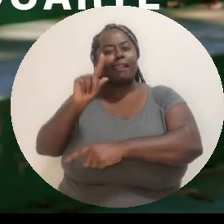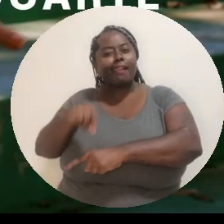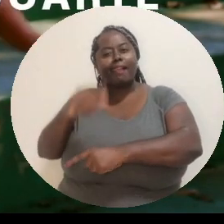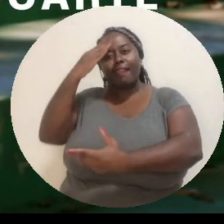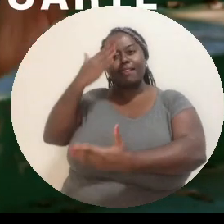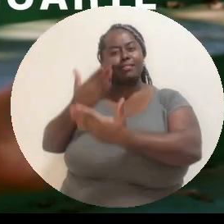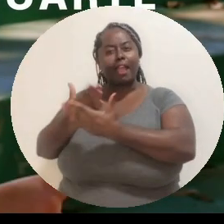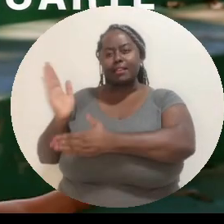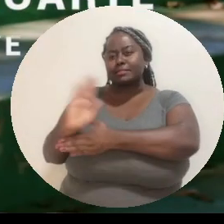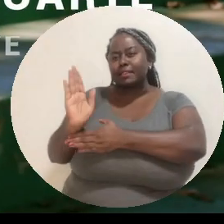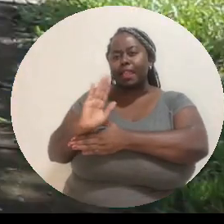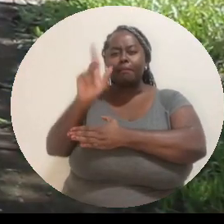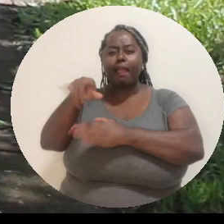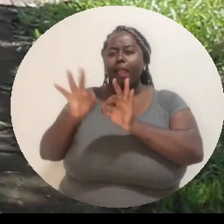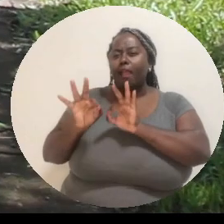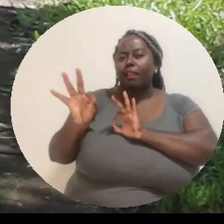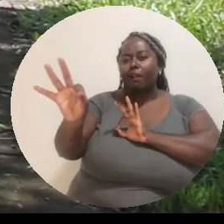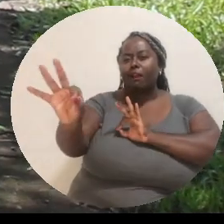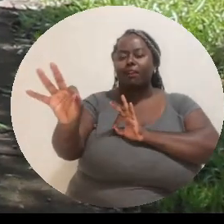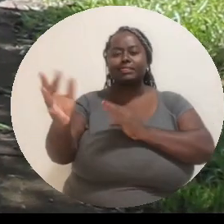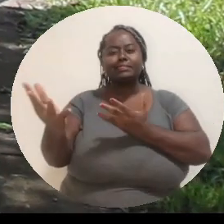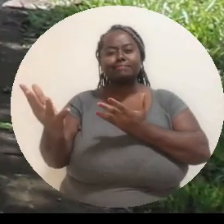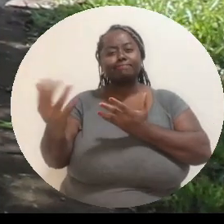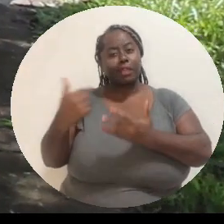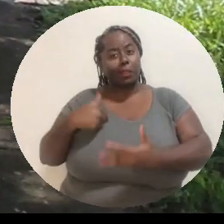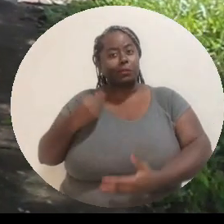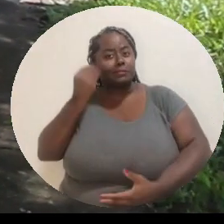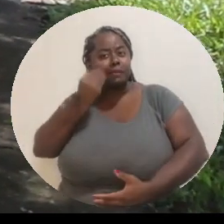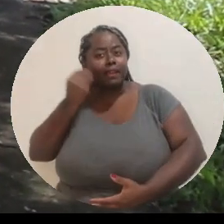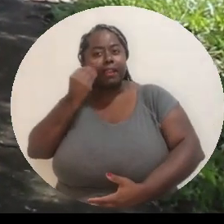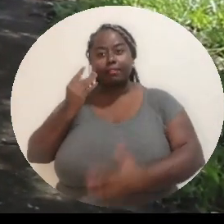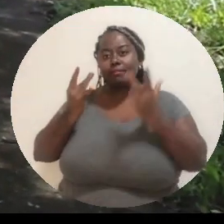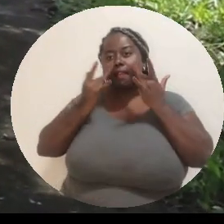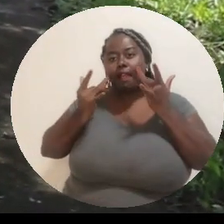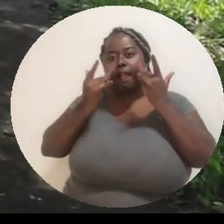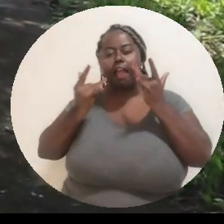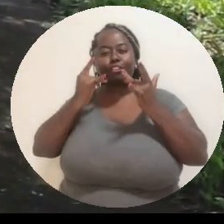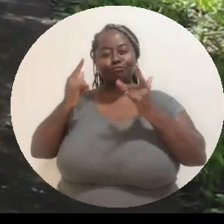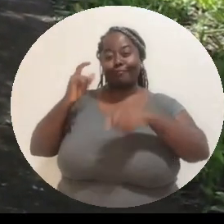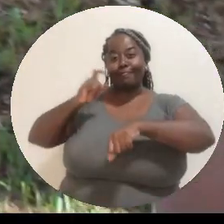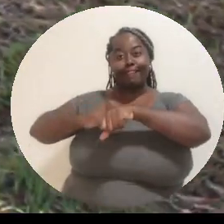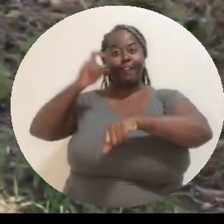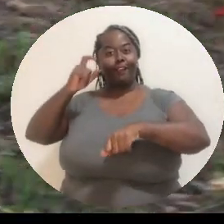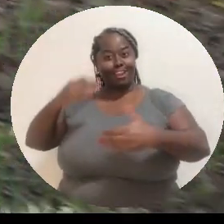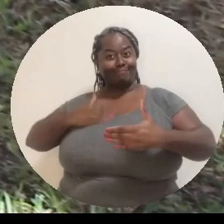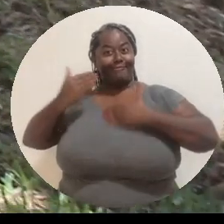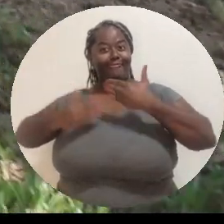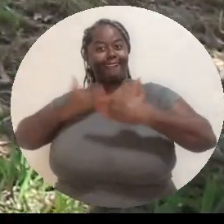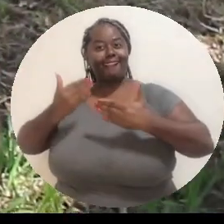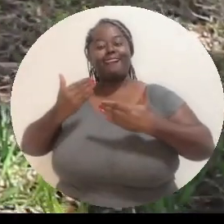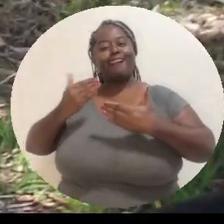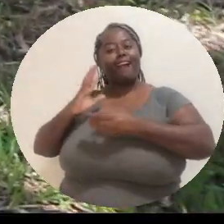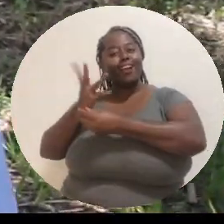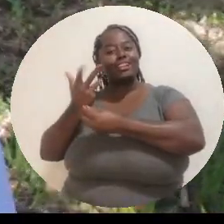que o cinema era muito distante. E como eu tenho a experiência do teatro e do improviso, já trouxe ali o artista de rua,